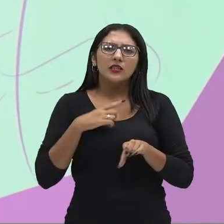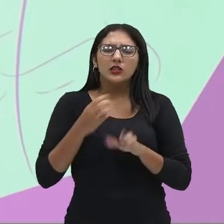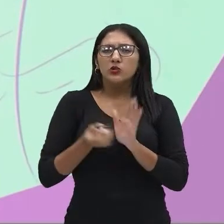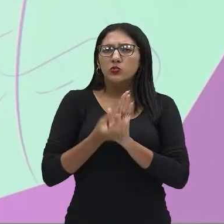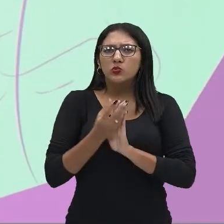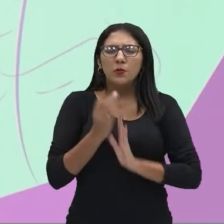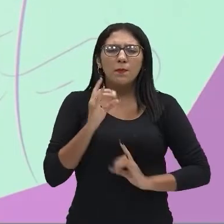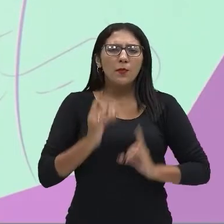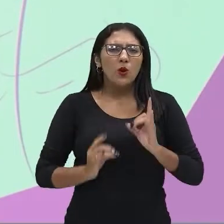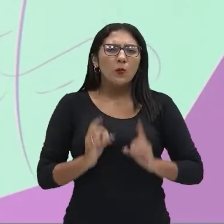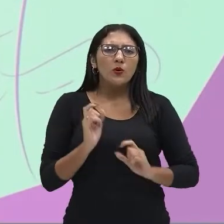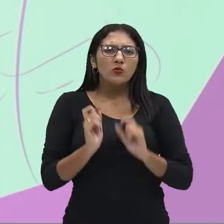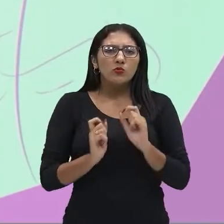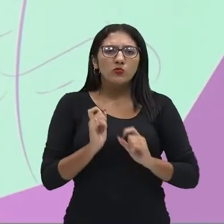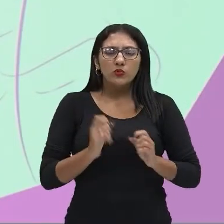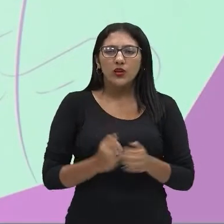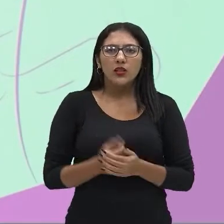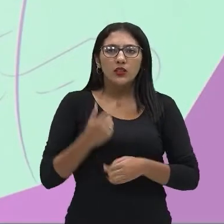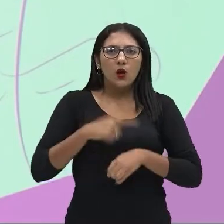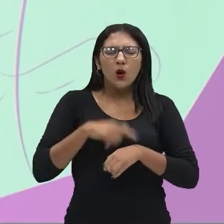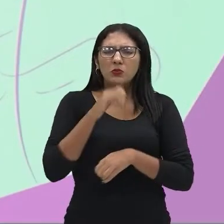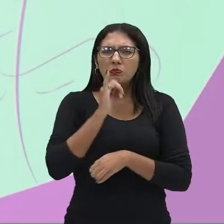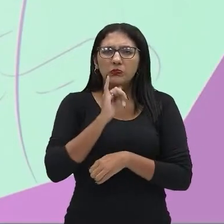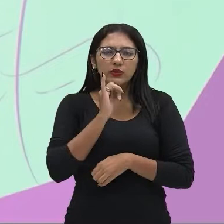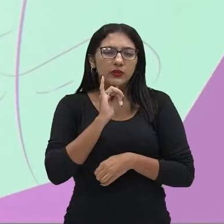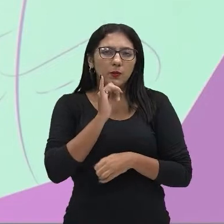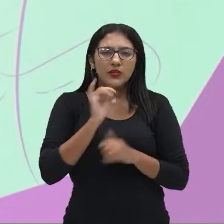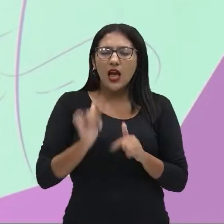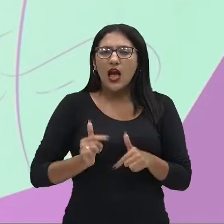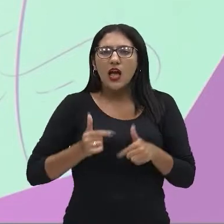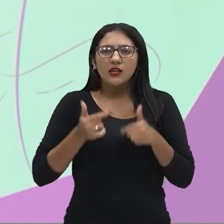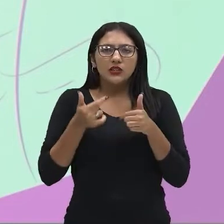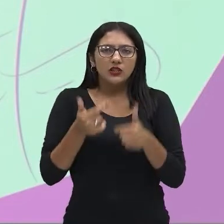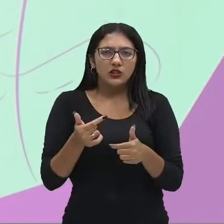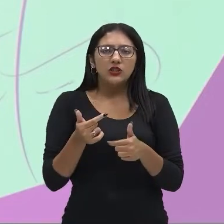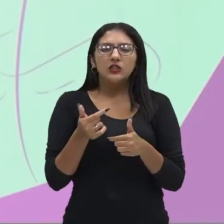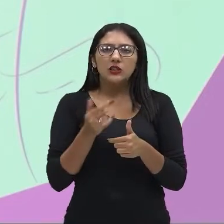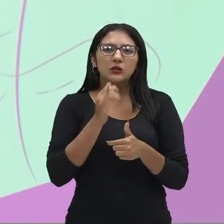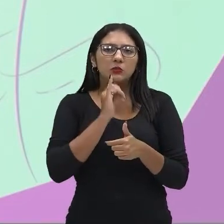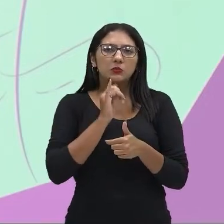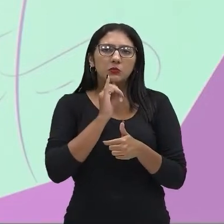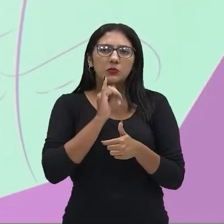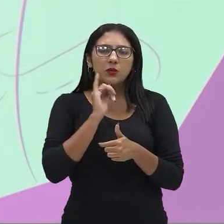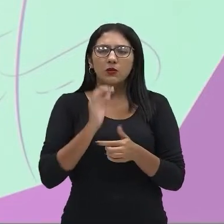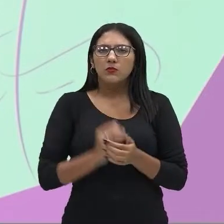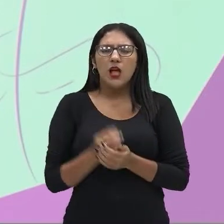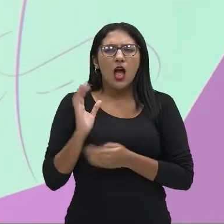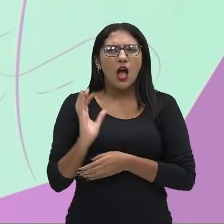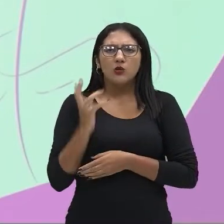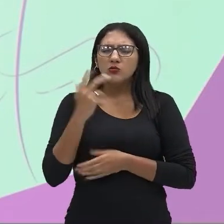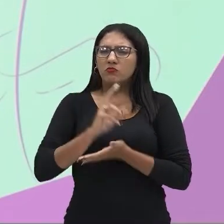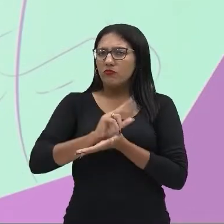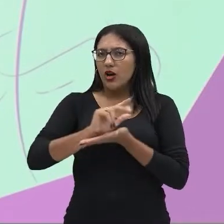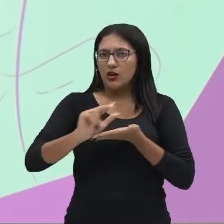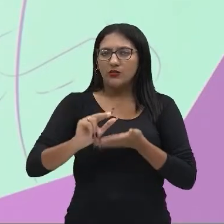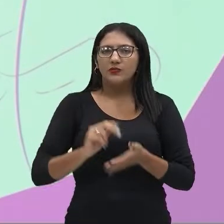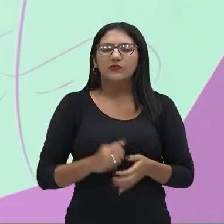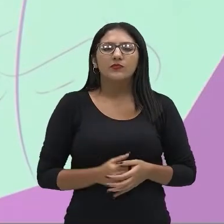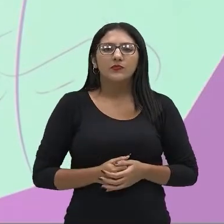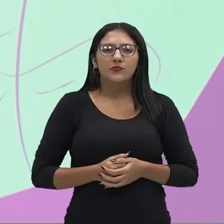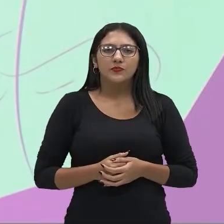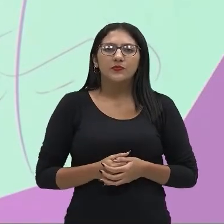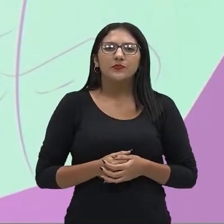nos preparam para a ação, para aquele momento que a gente vai ali, tá pronto para enfrentar qualquer coisa.